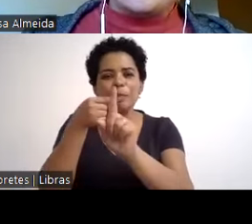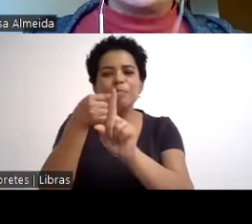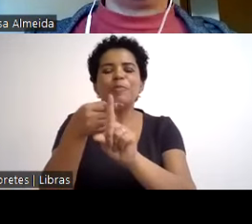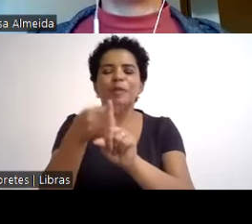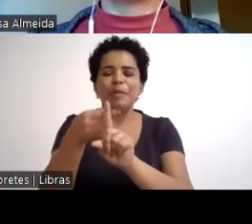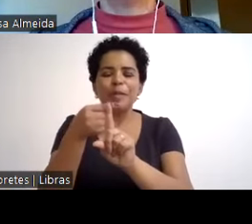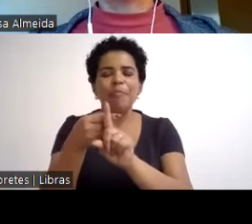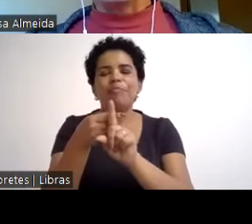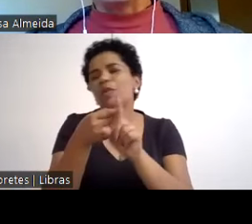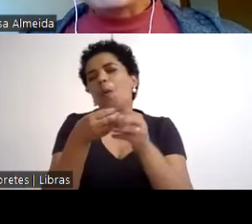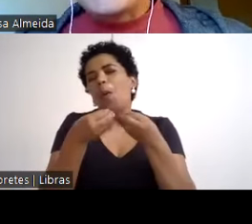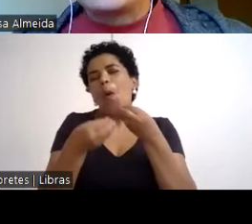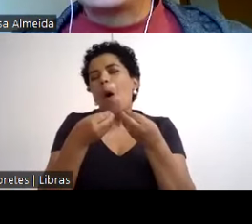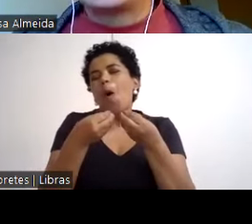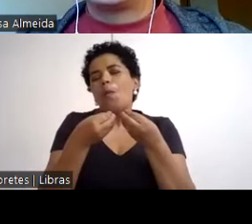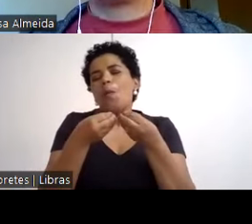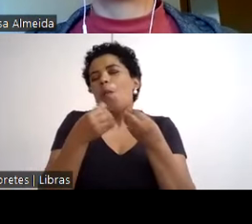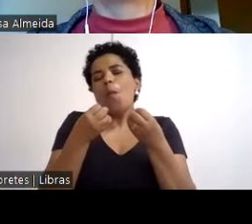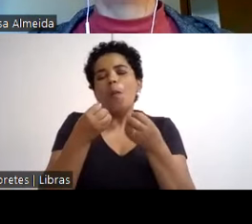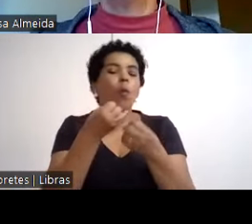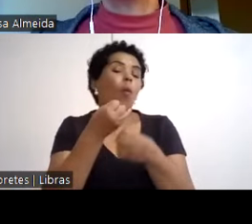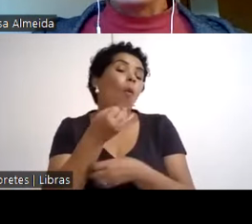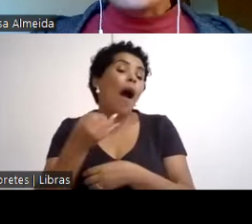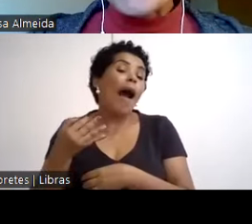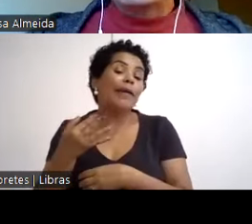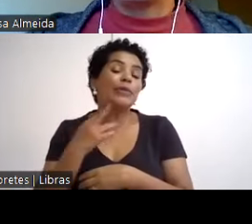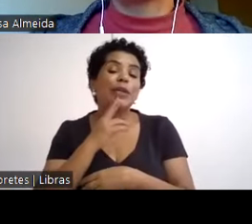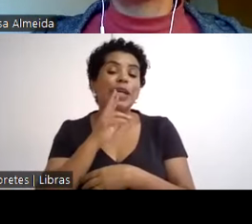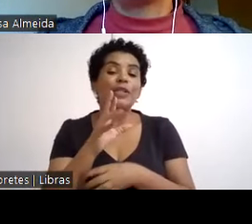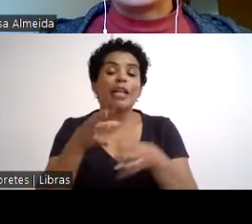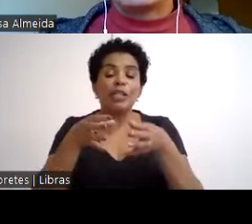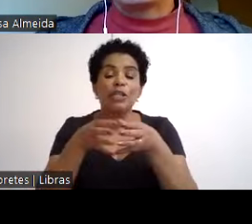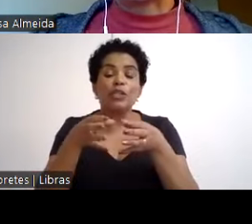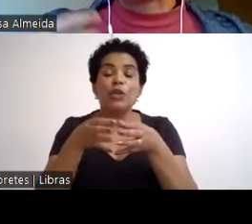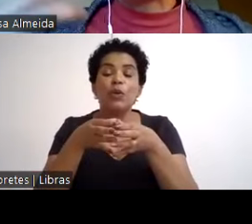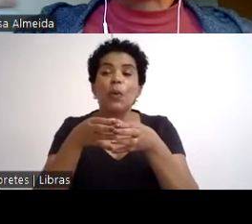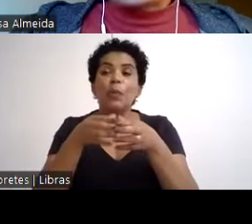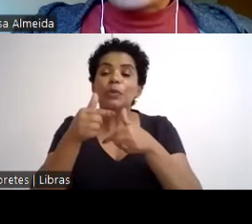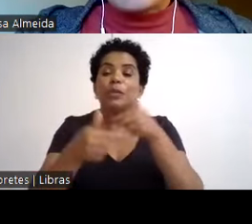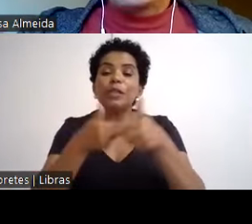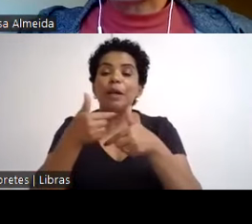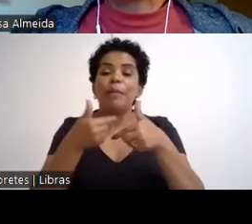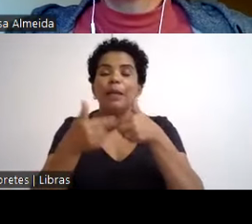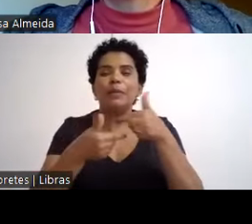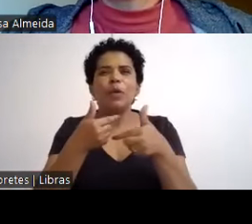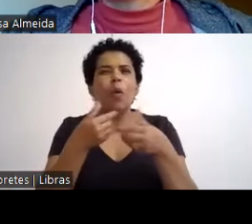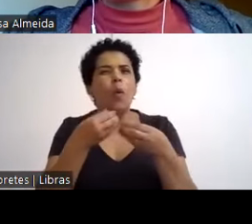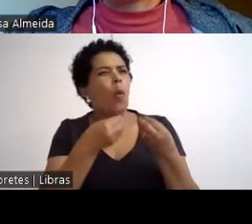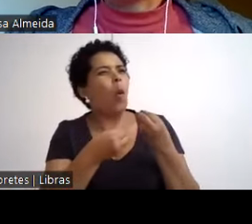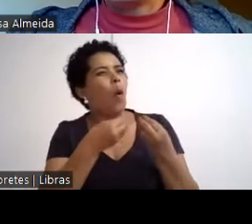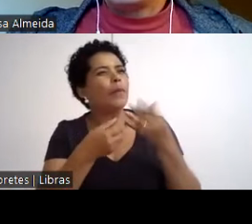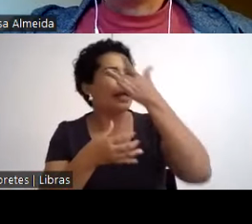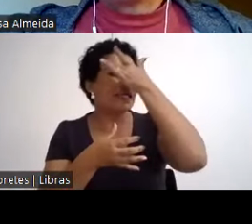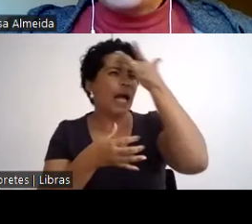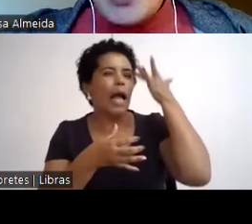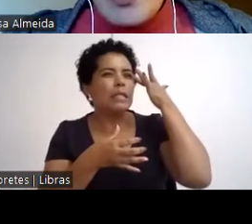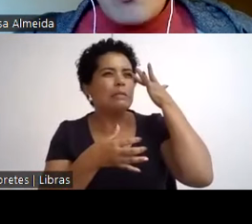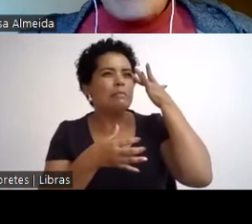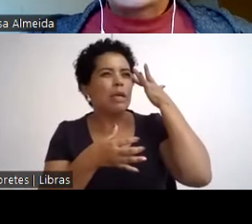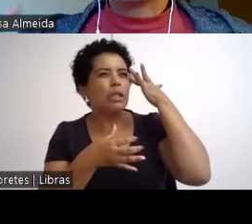projeto coletivo? Como é que foi a nossa relação? Como é que a gente conseguiu? Como é que as pessoas, né? Como é que o